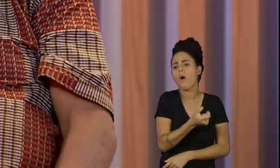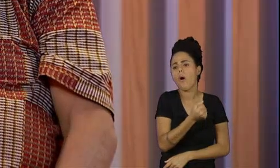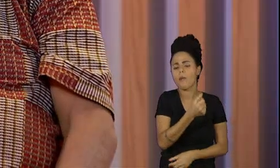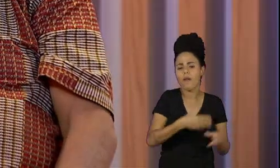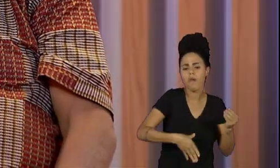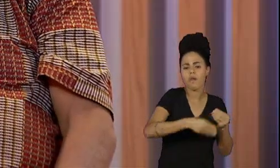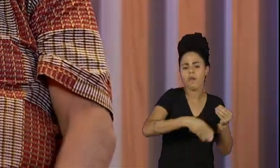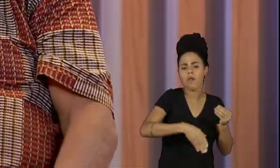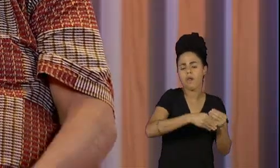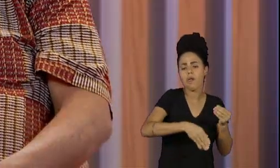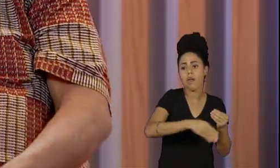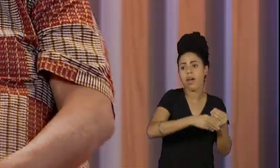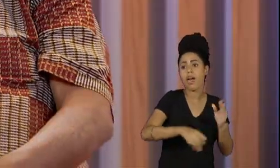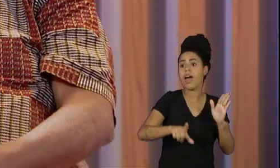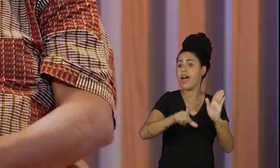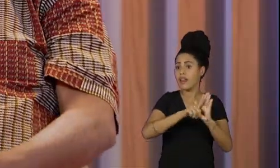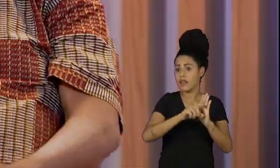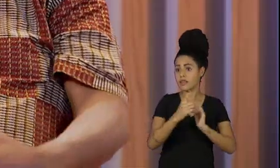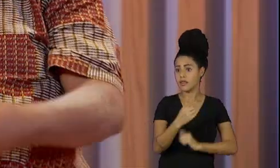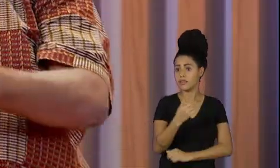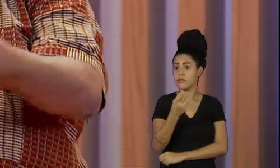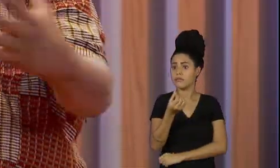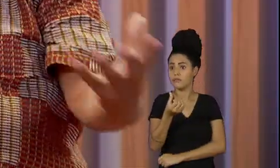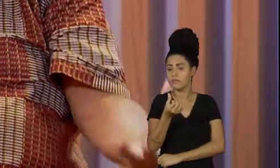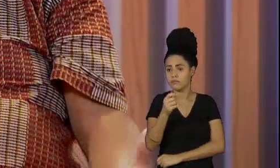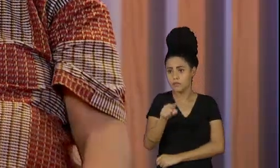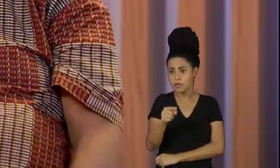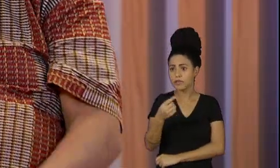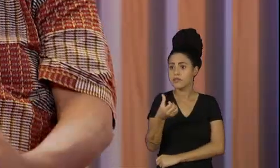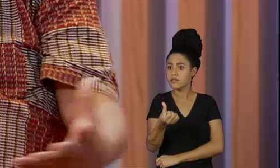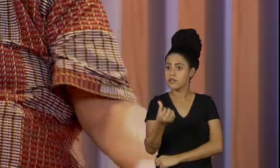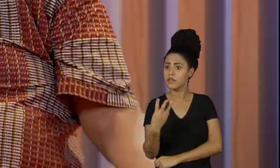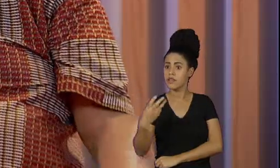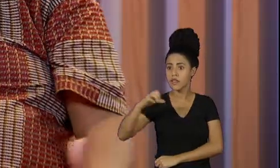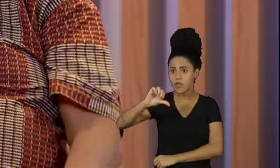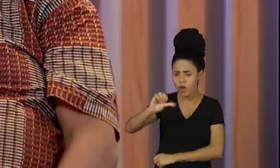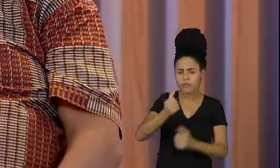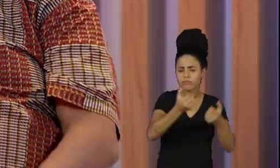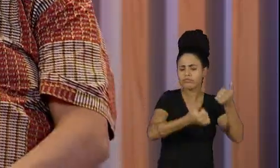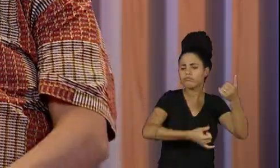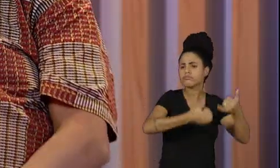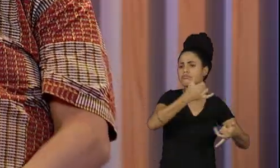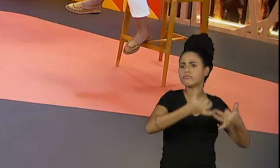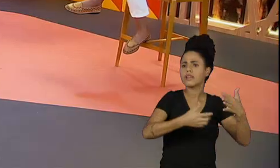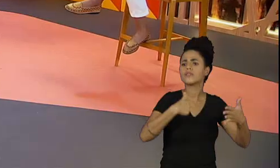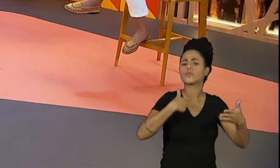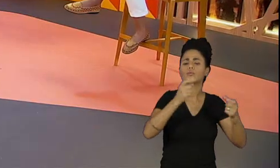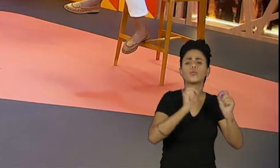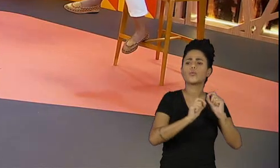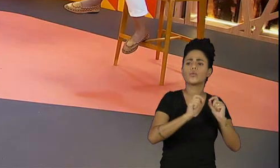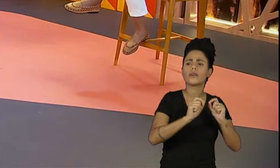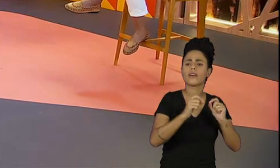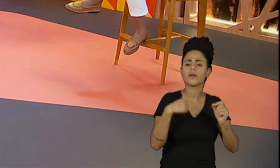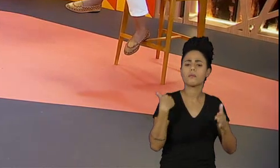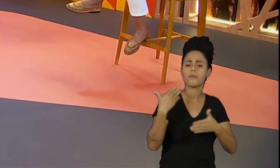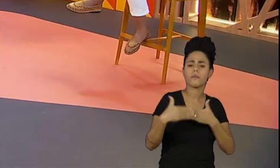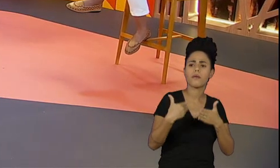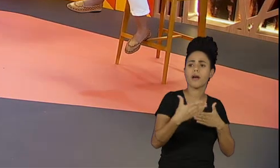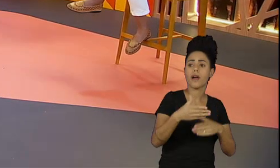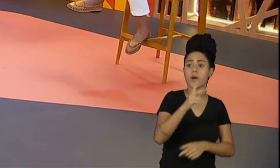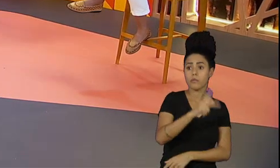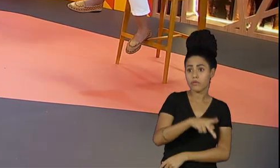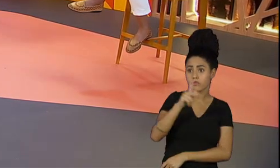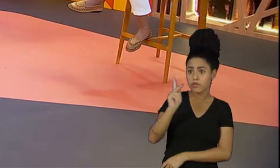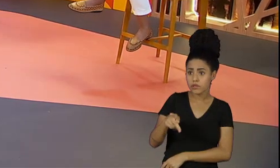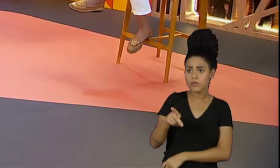Lei 10.639, né? E, enfim, em nos dizer, apesar de muitos professores terem